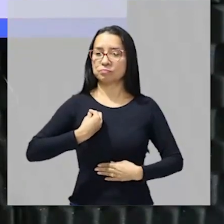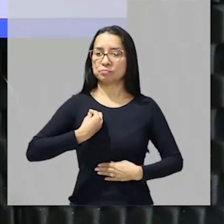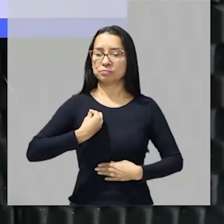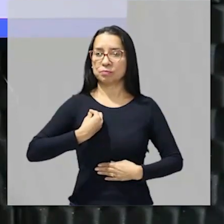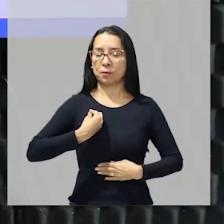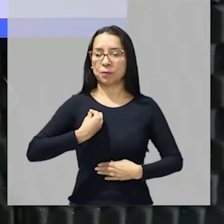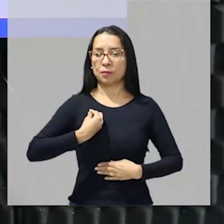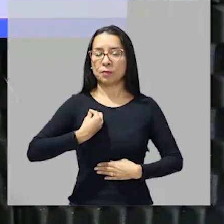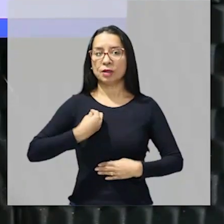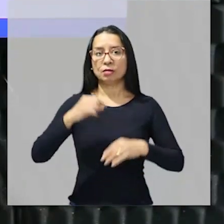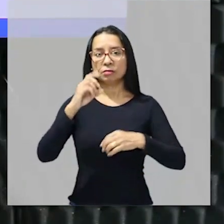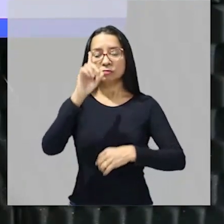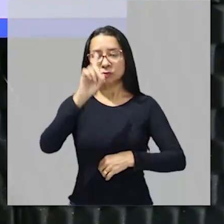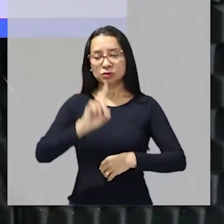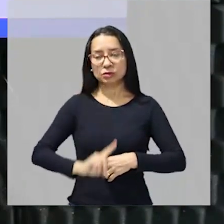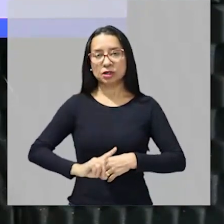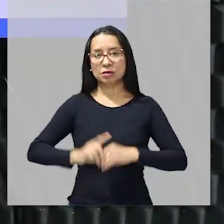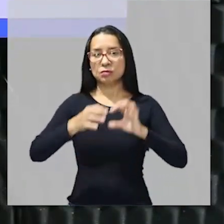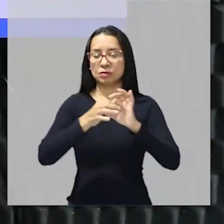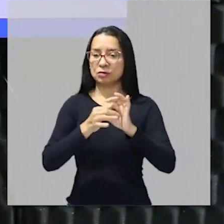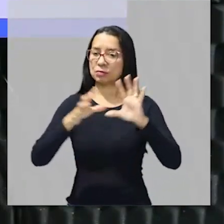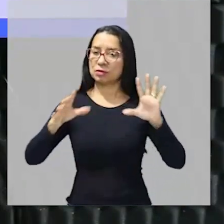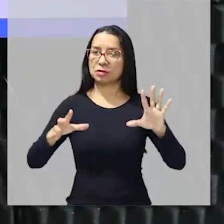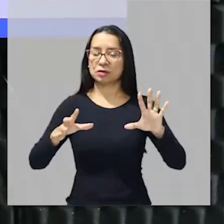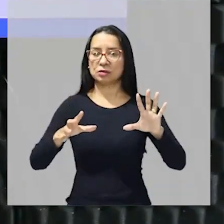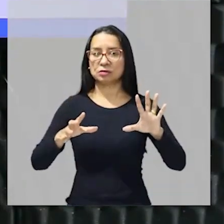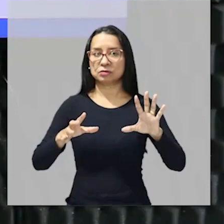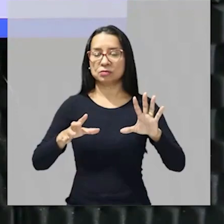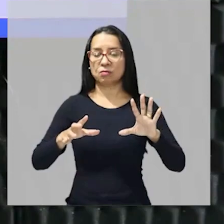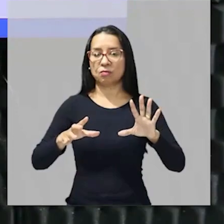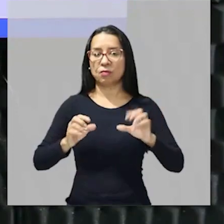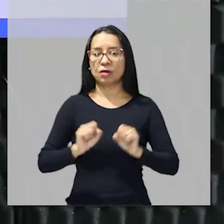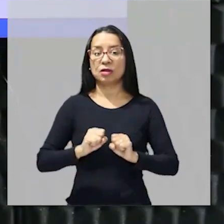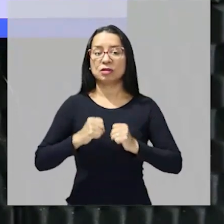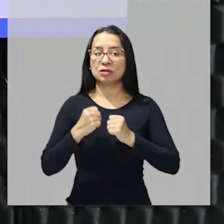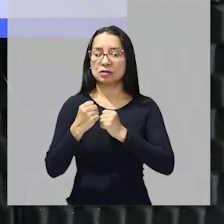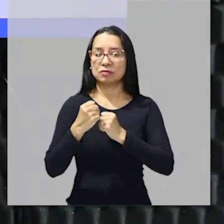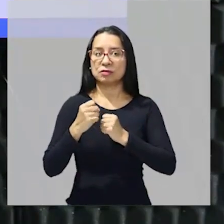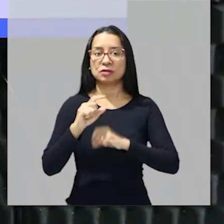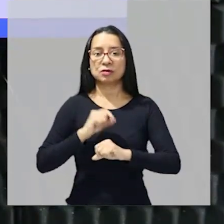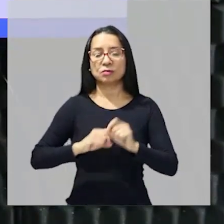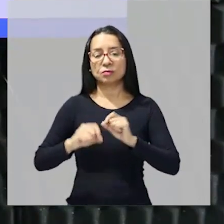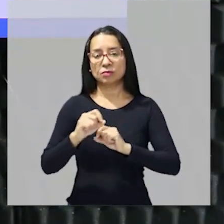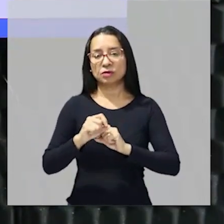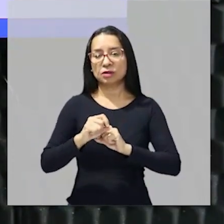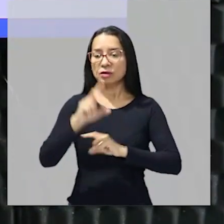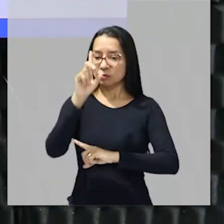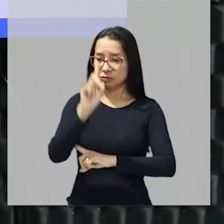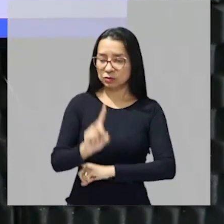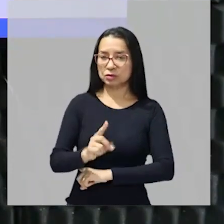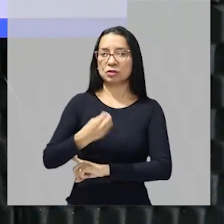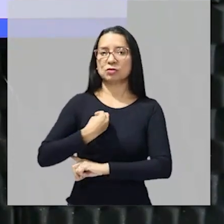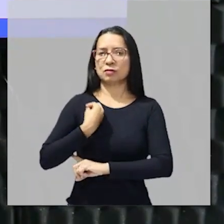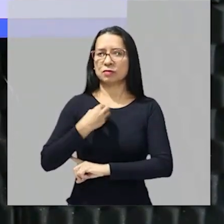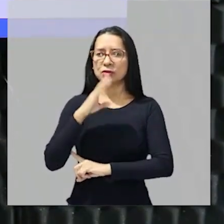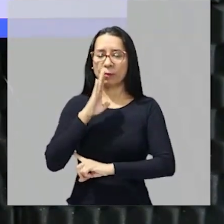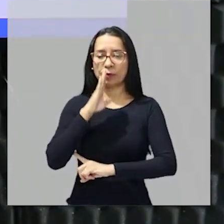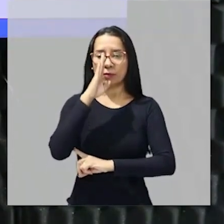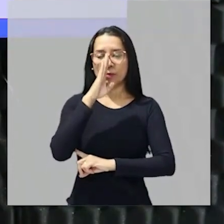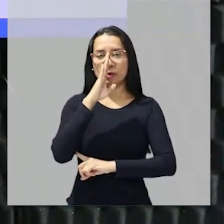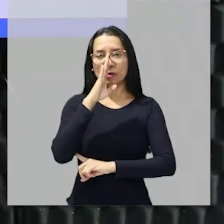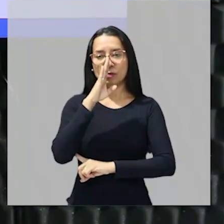liberdade, é defender as premissas dos direitos naturais, principalmente o direito à vida. Daí a